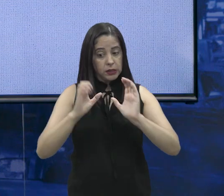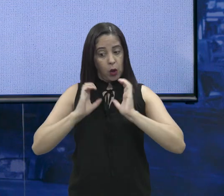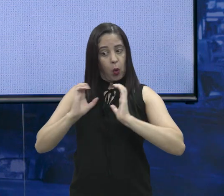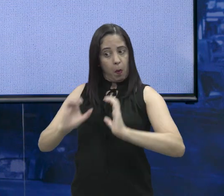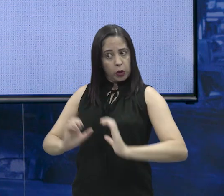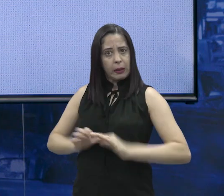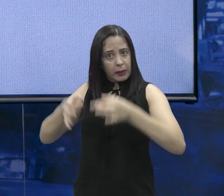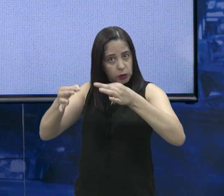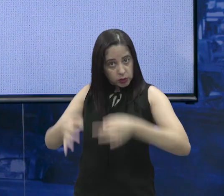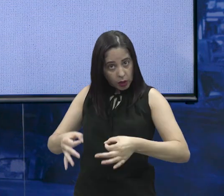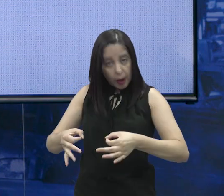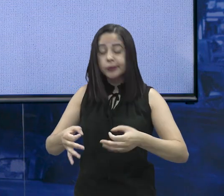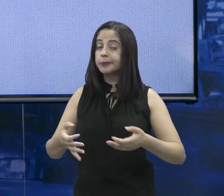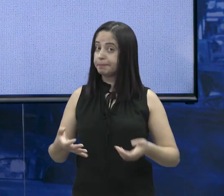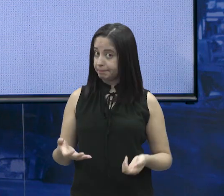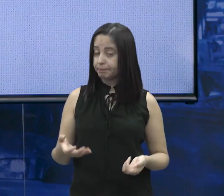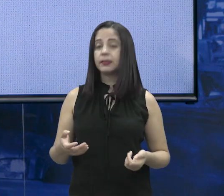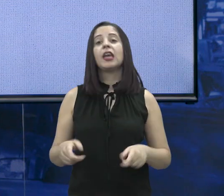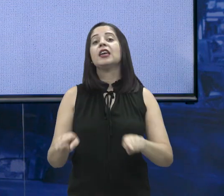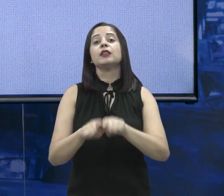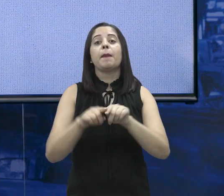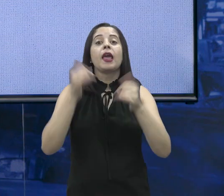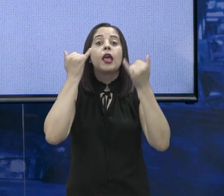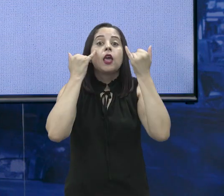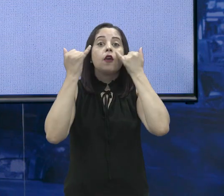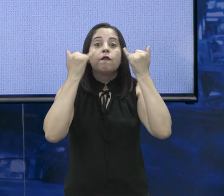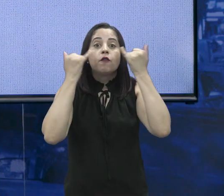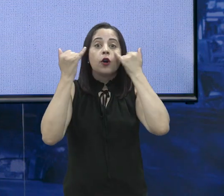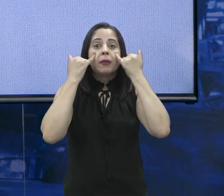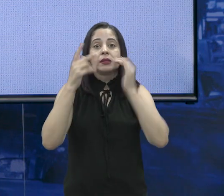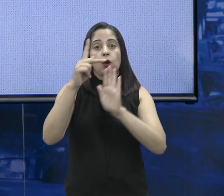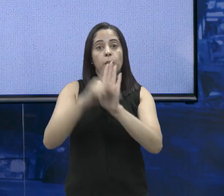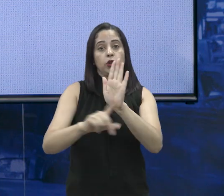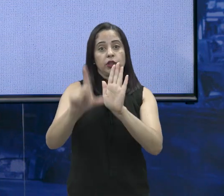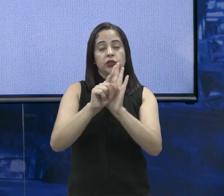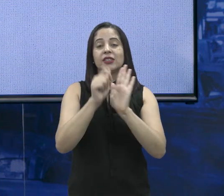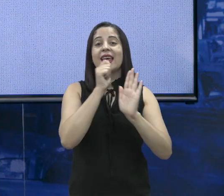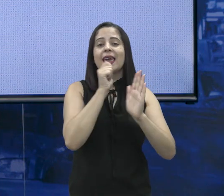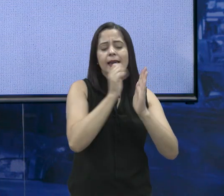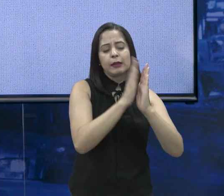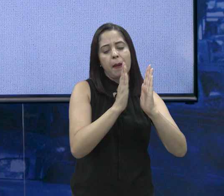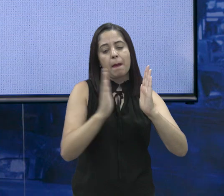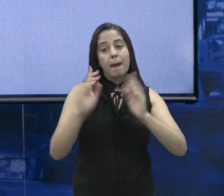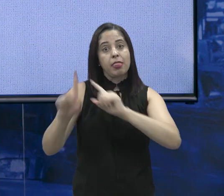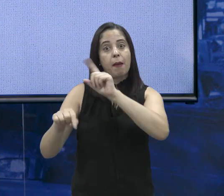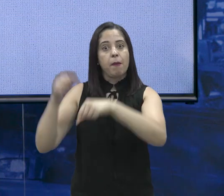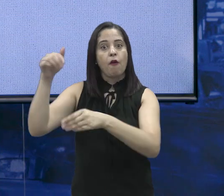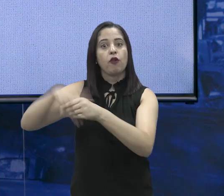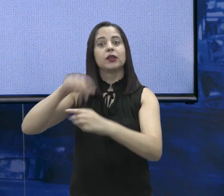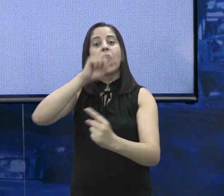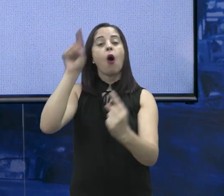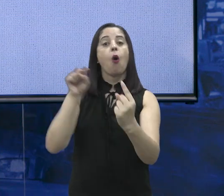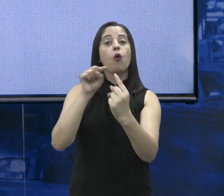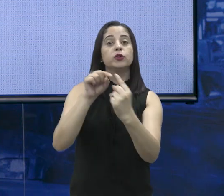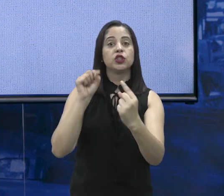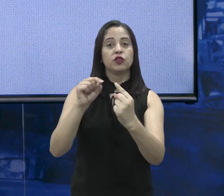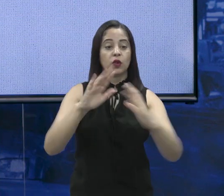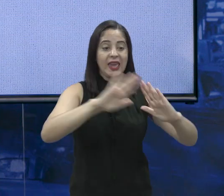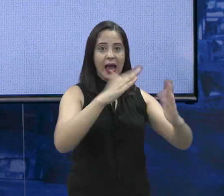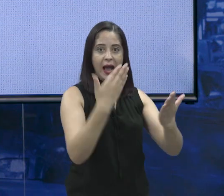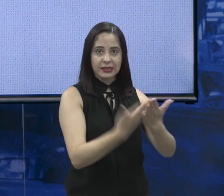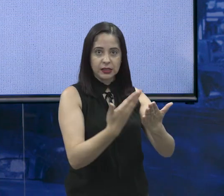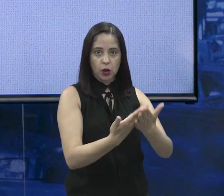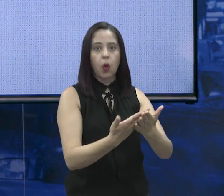portar na Câmara? Tem também informações sobre um projeto de lei em tramitação aqui no Legislativo que busca criar